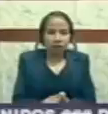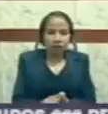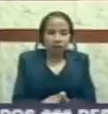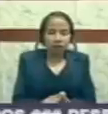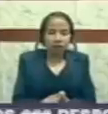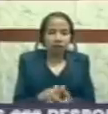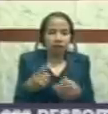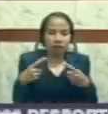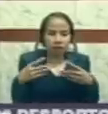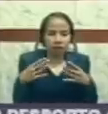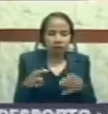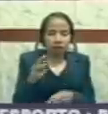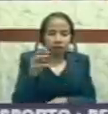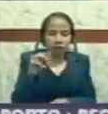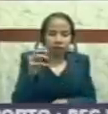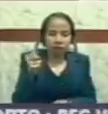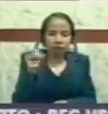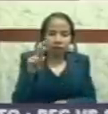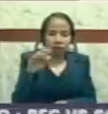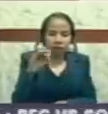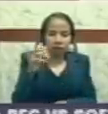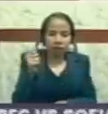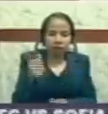Sim, distinta deputada Maria Angélica.